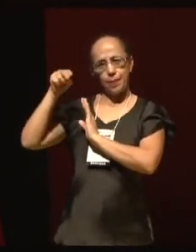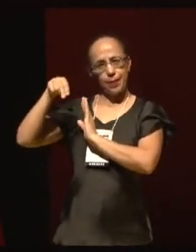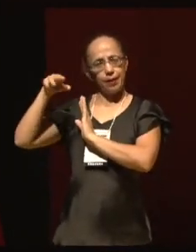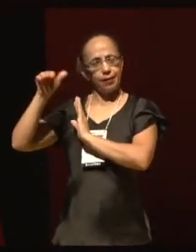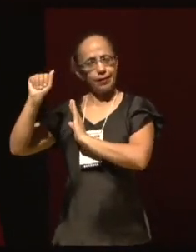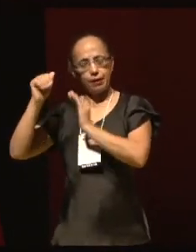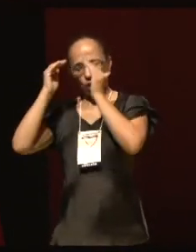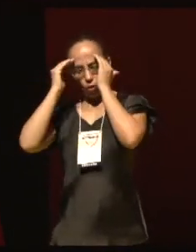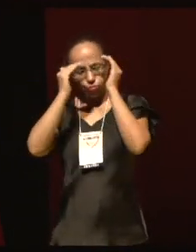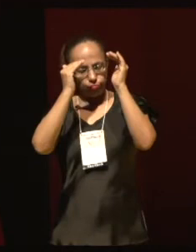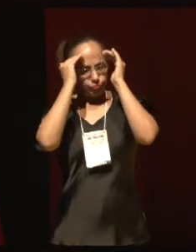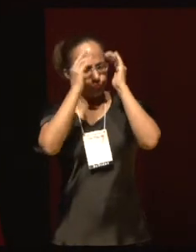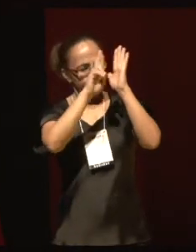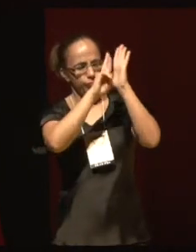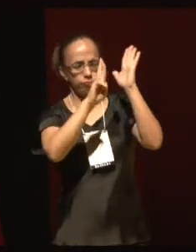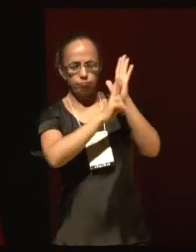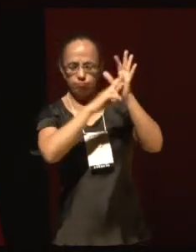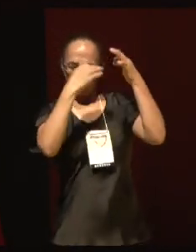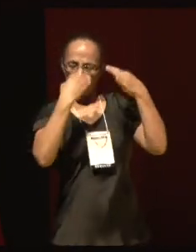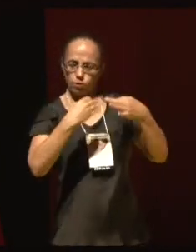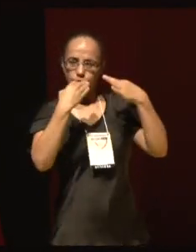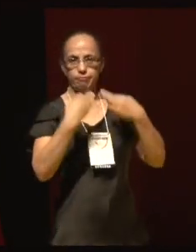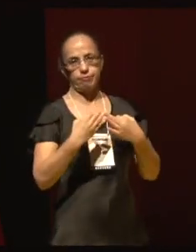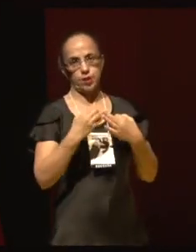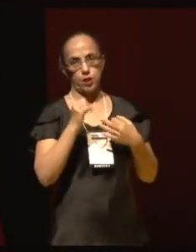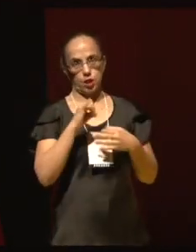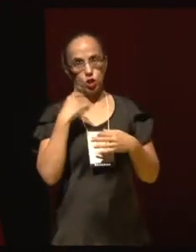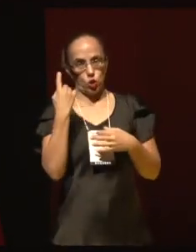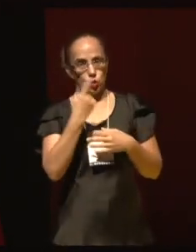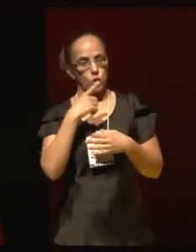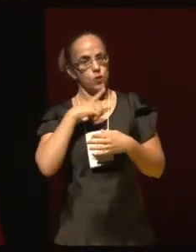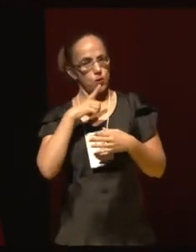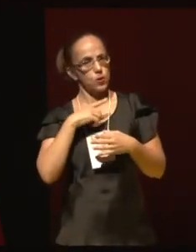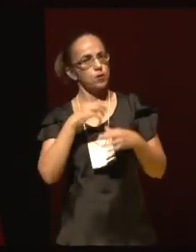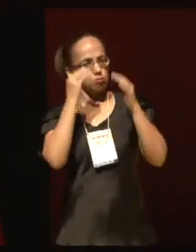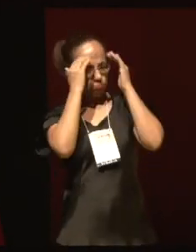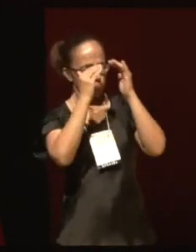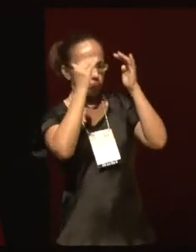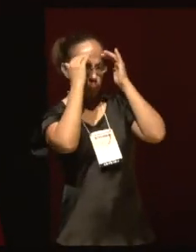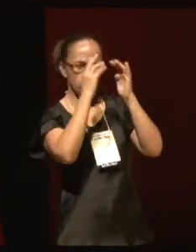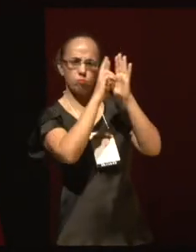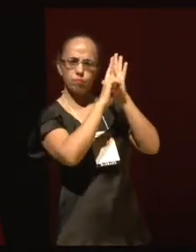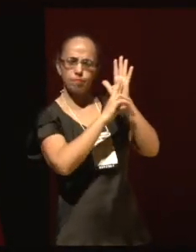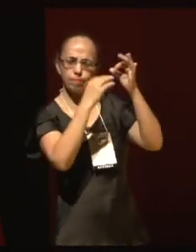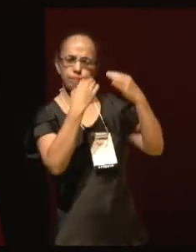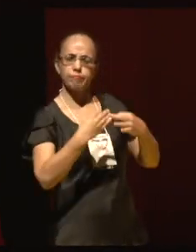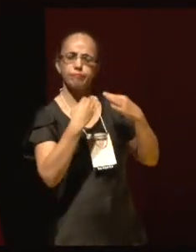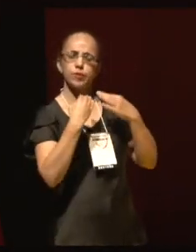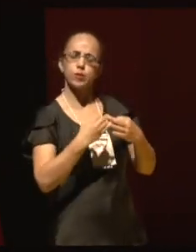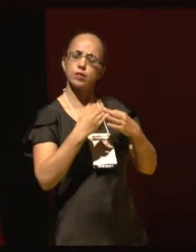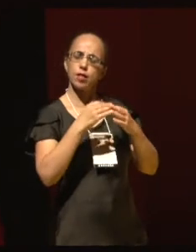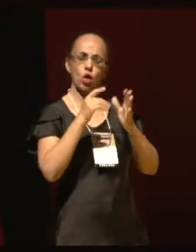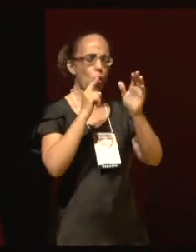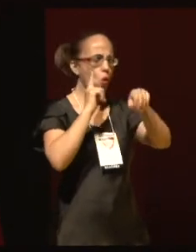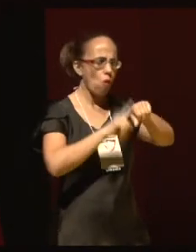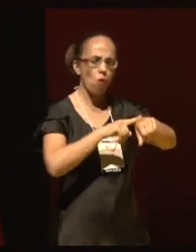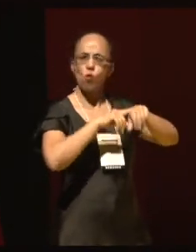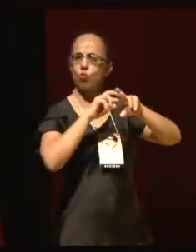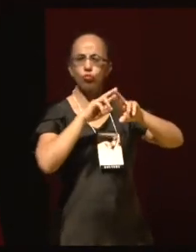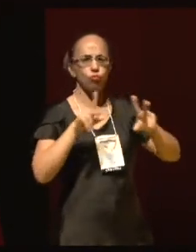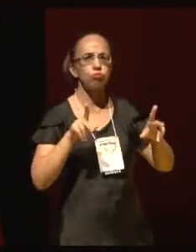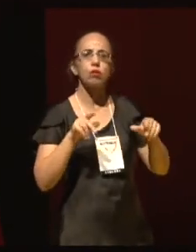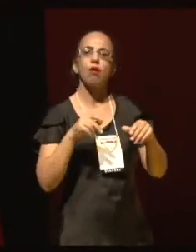disciplinados dentro do nosso trabalho, temos a possibilidade de ver os cambios, as mudanças necessárias para que